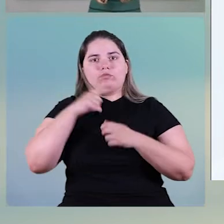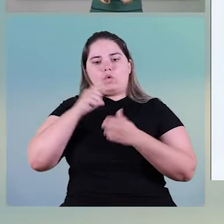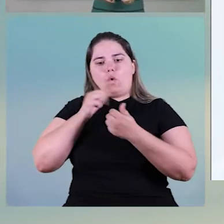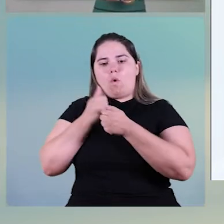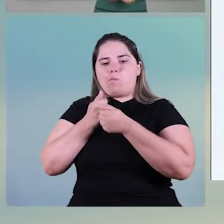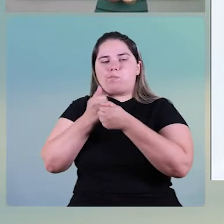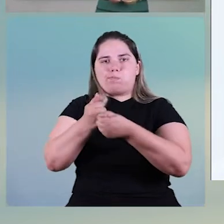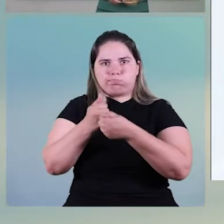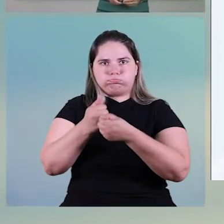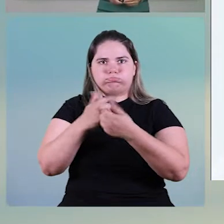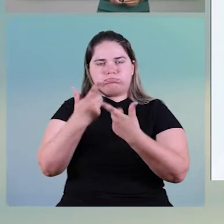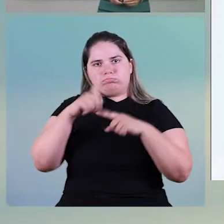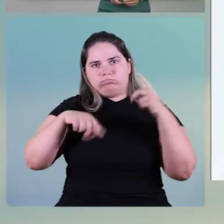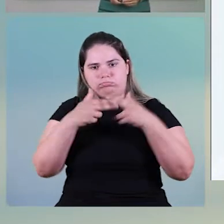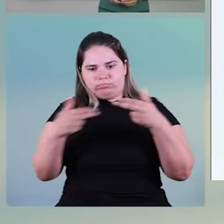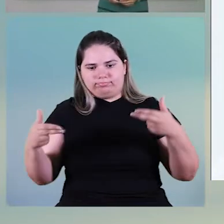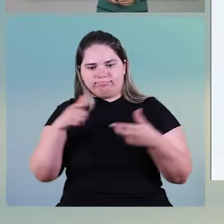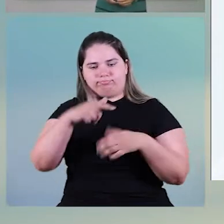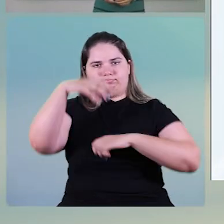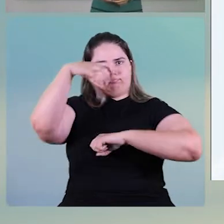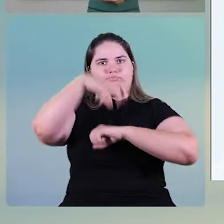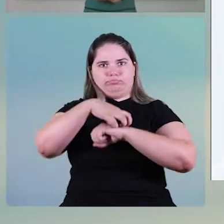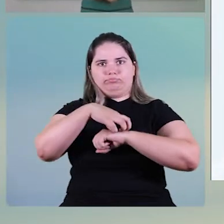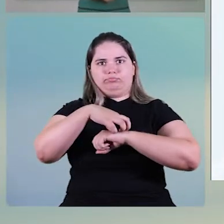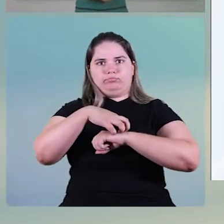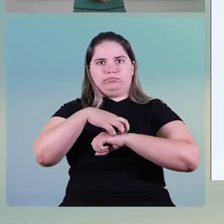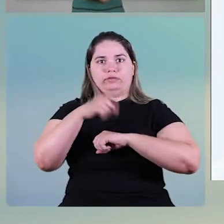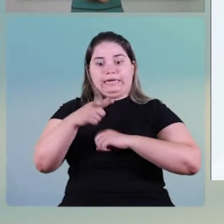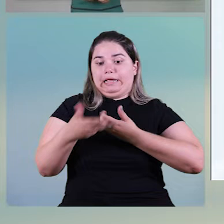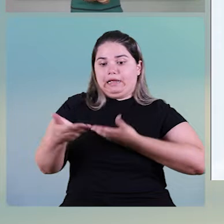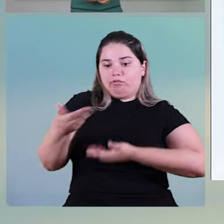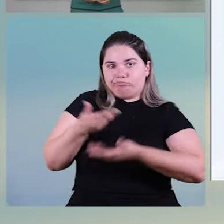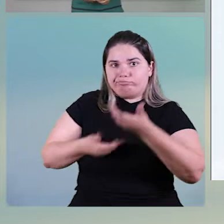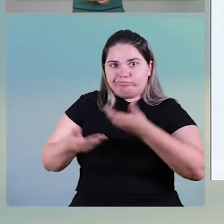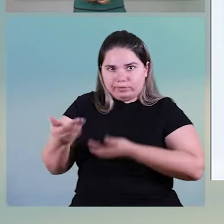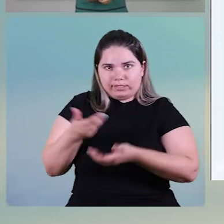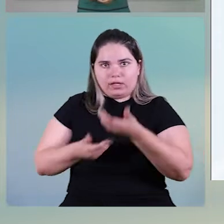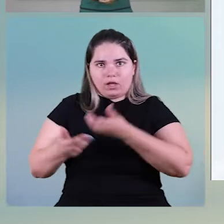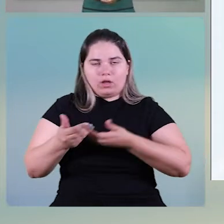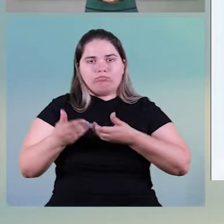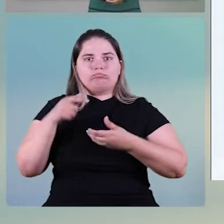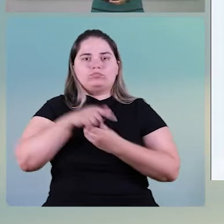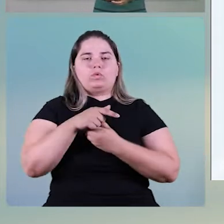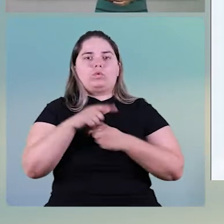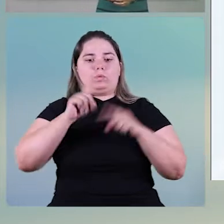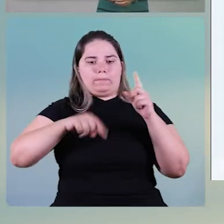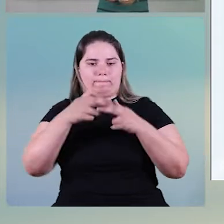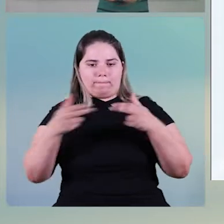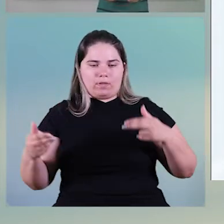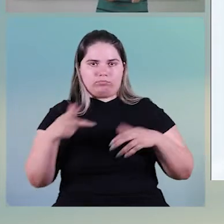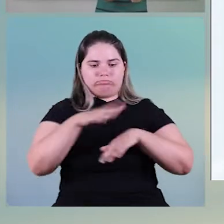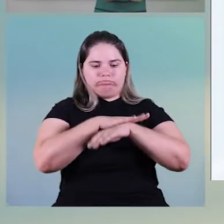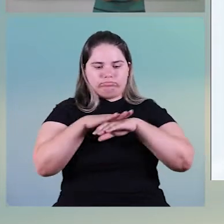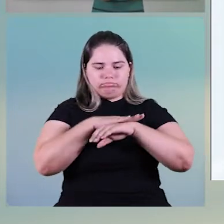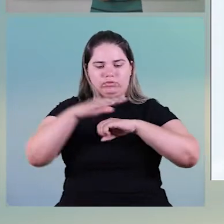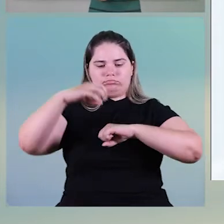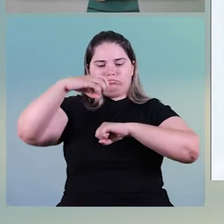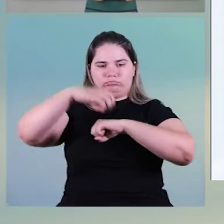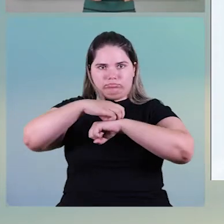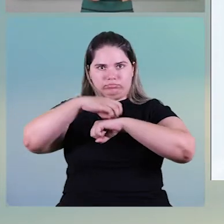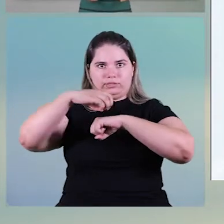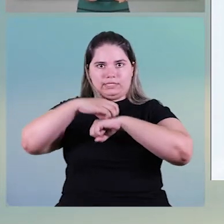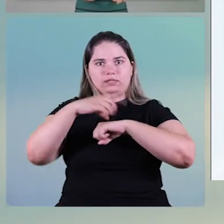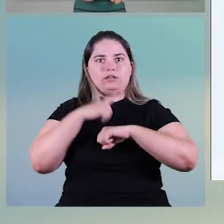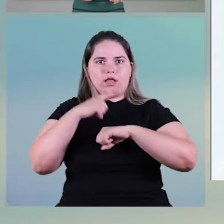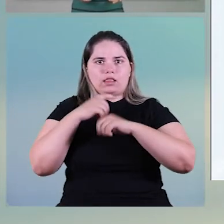está apoiado em uma superfície, a interação dos átomos do corpo com os átomos da superfície faz com que haja uma